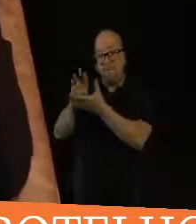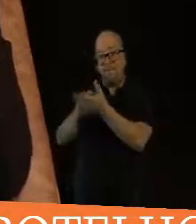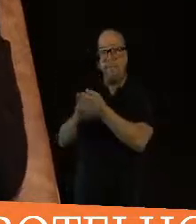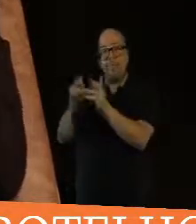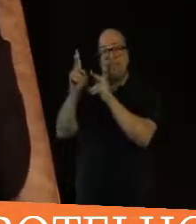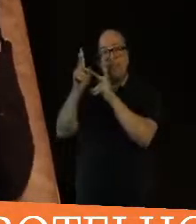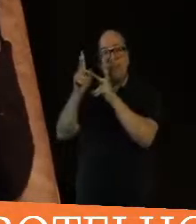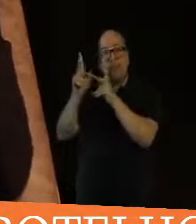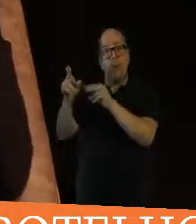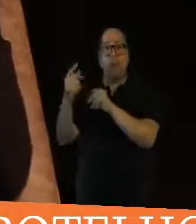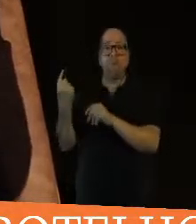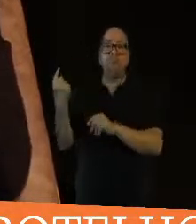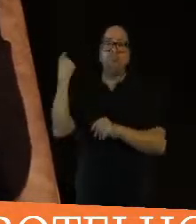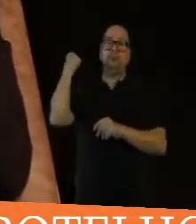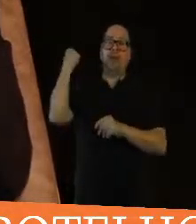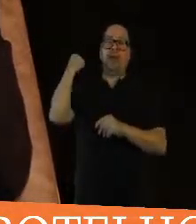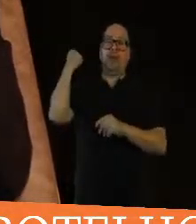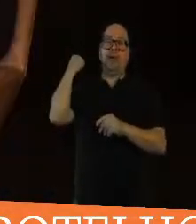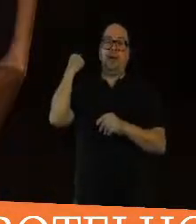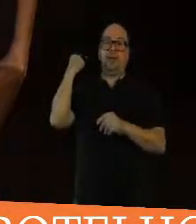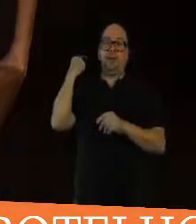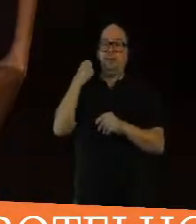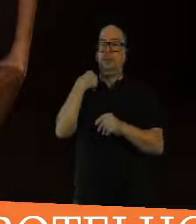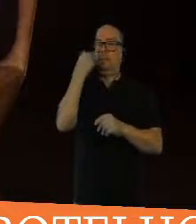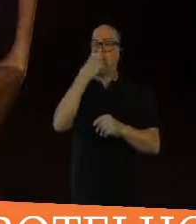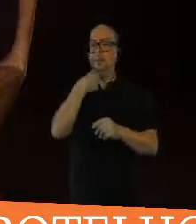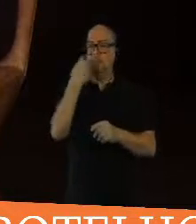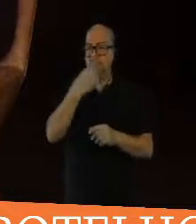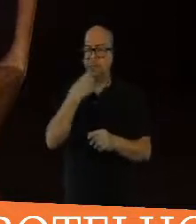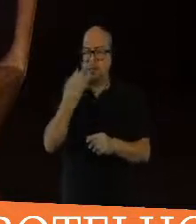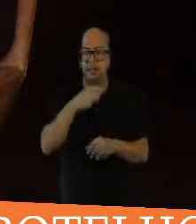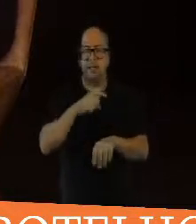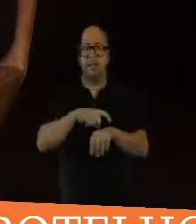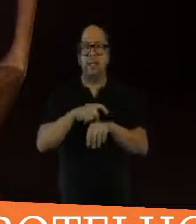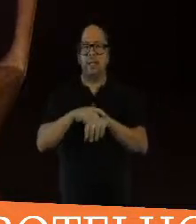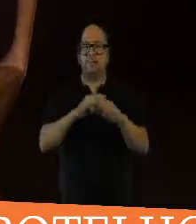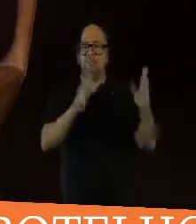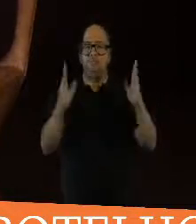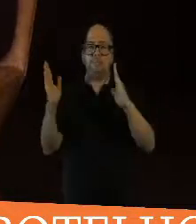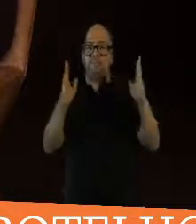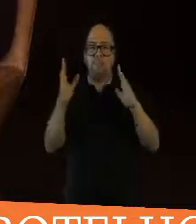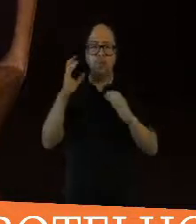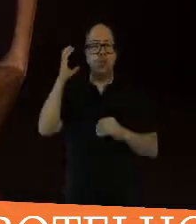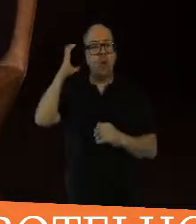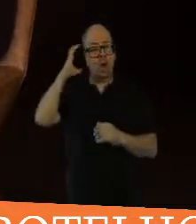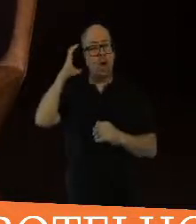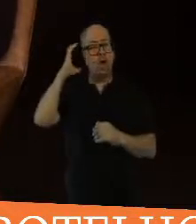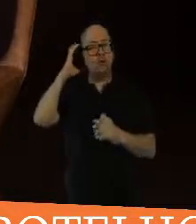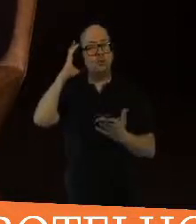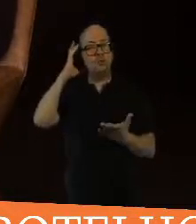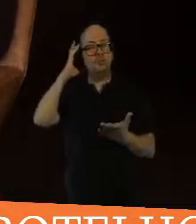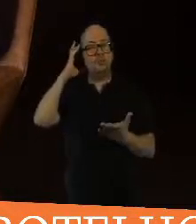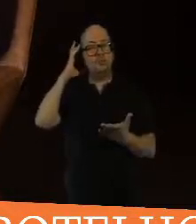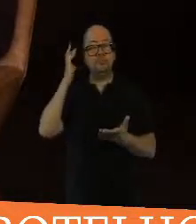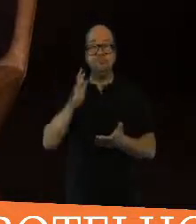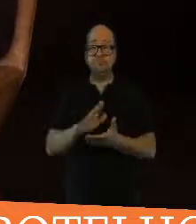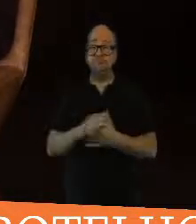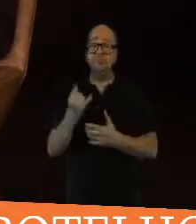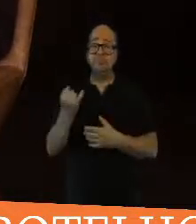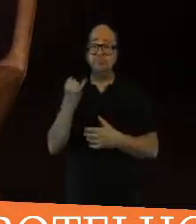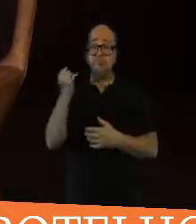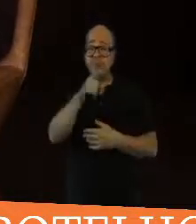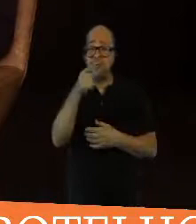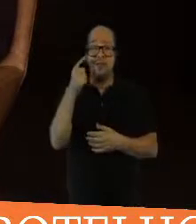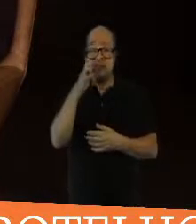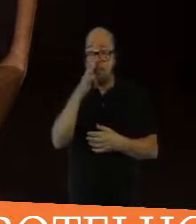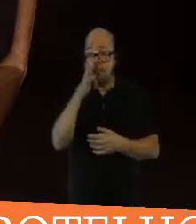cantar da maneira mais próxima possível dos cantores da Era de Ouro do Rádio. Né? Talvez seja importante o pessoal